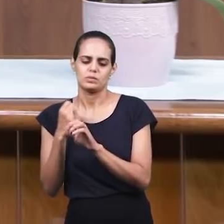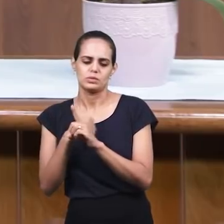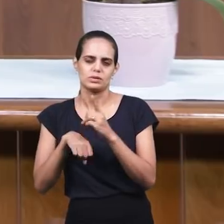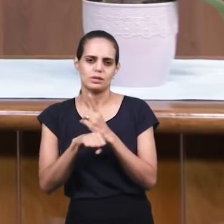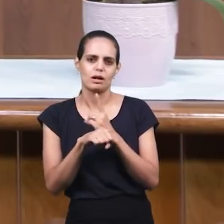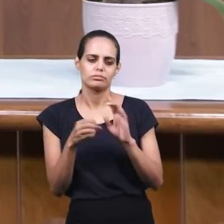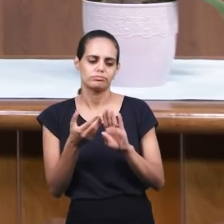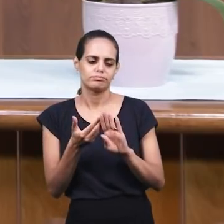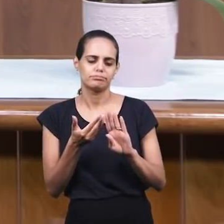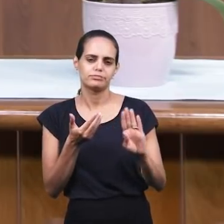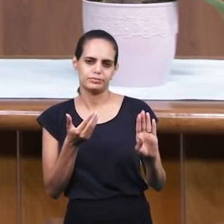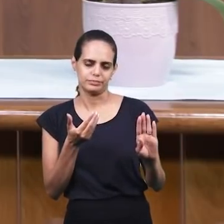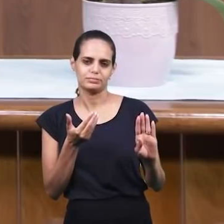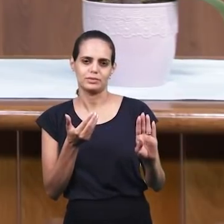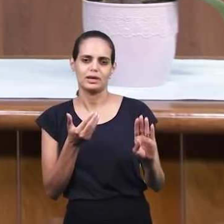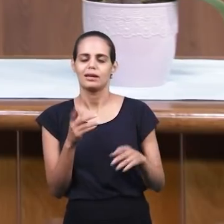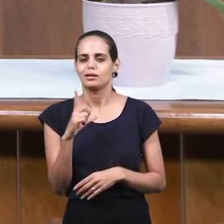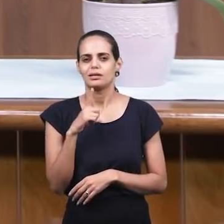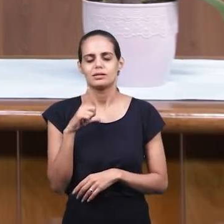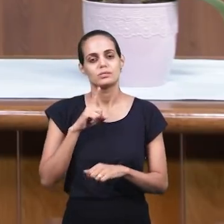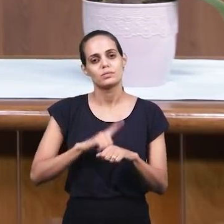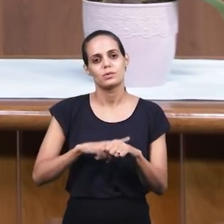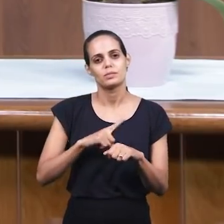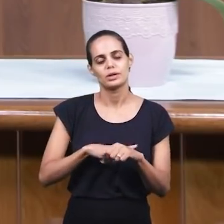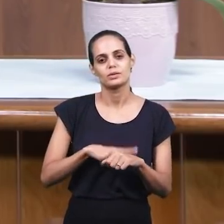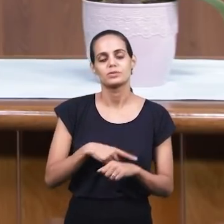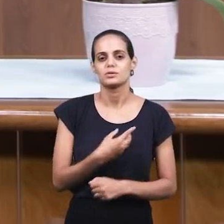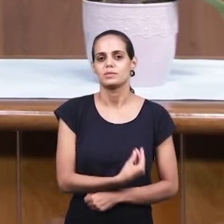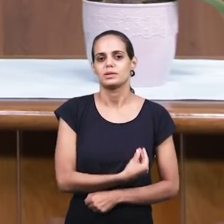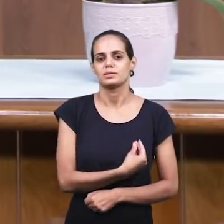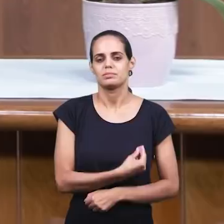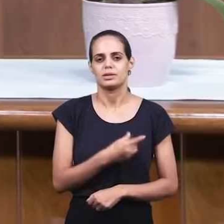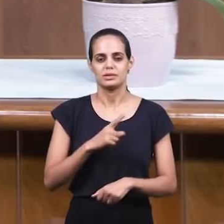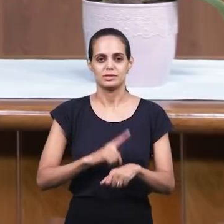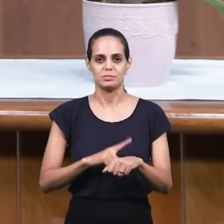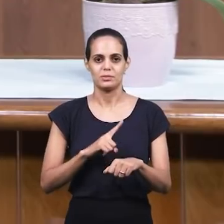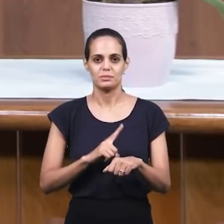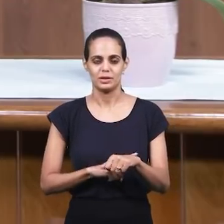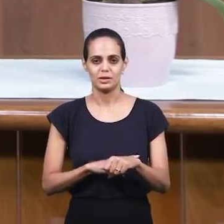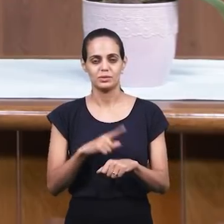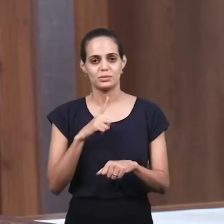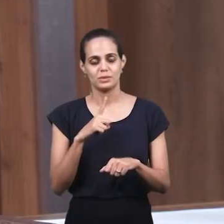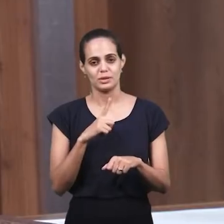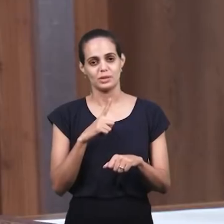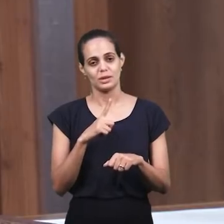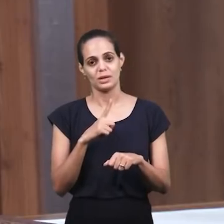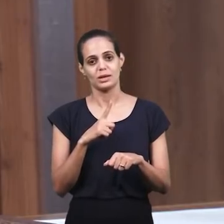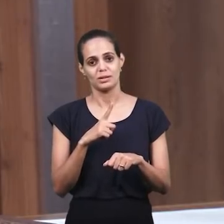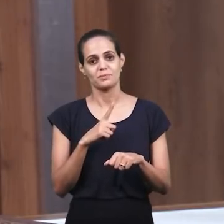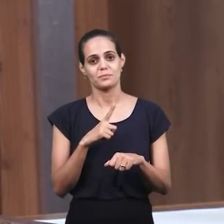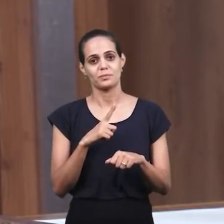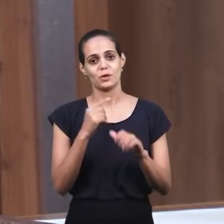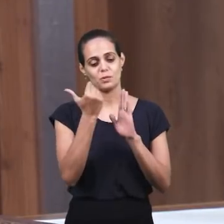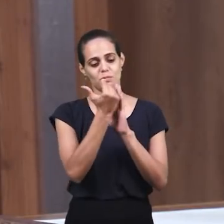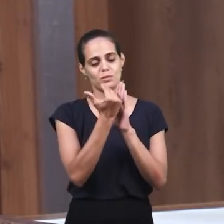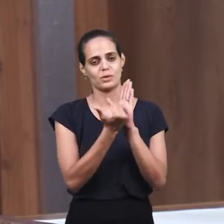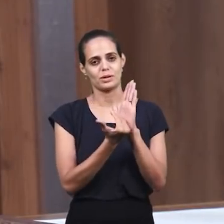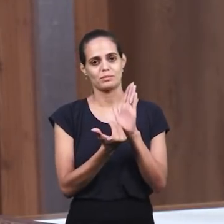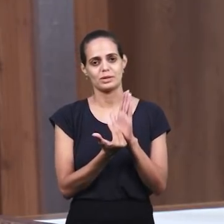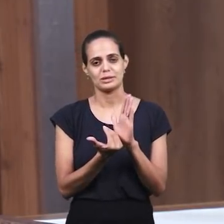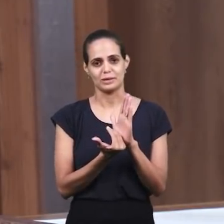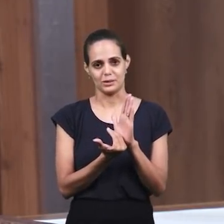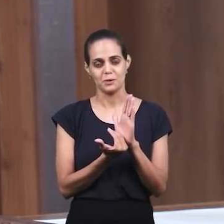casas, podermos participar desse momento, temos um conteúdo disponível para nós. E, aliás, eu quero